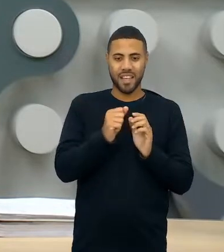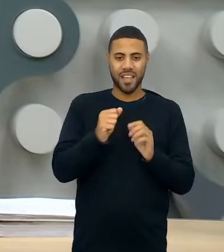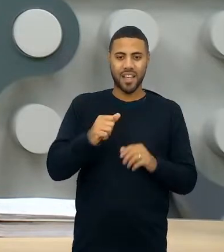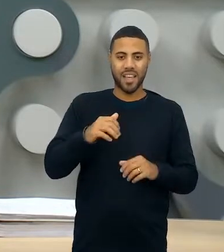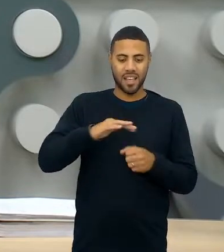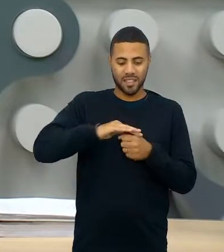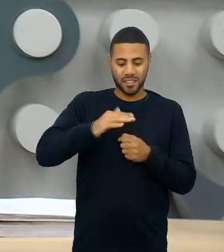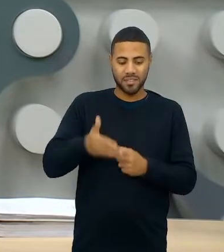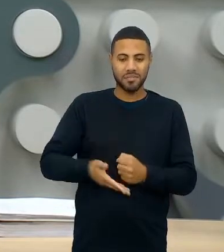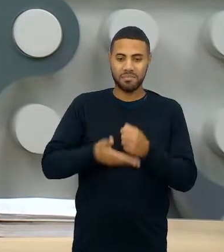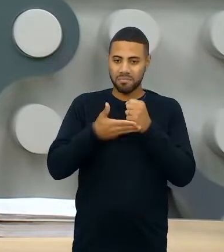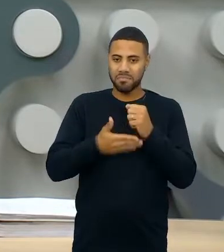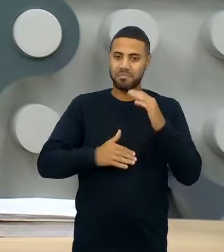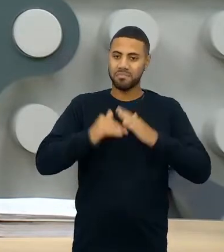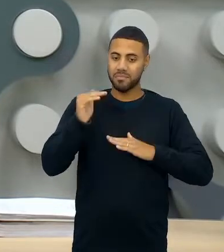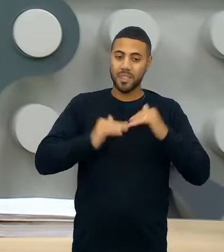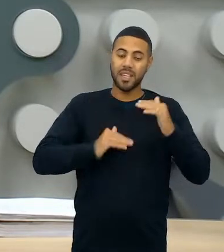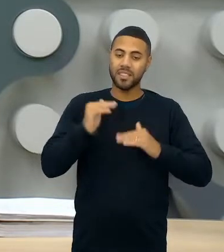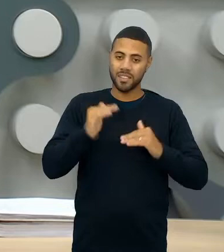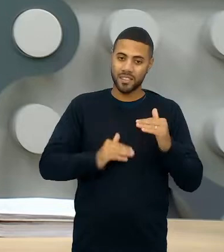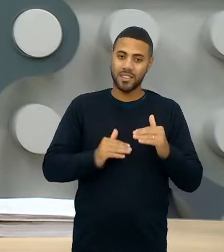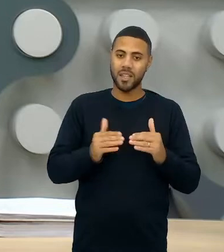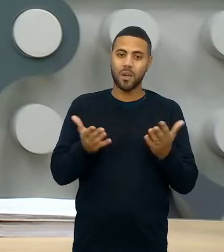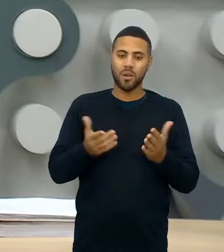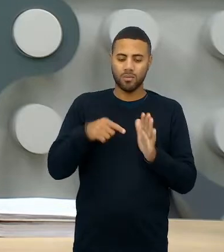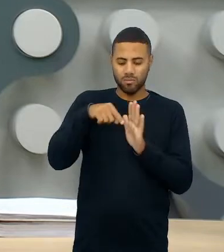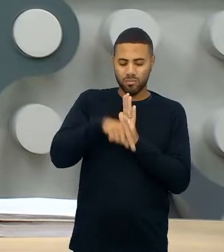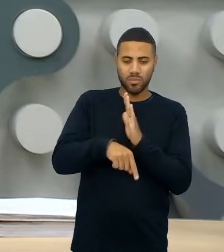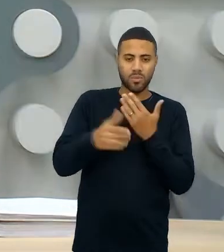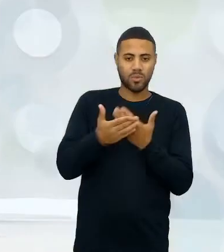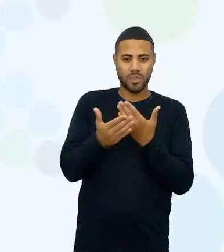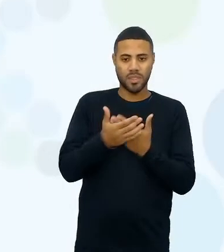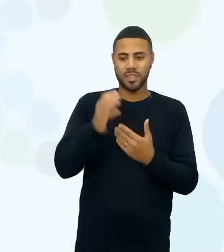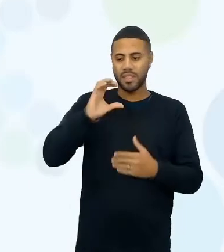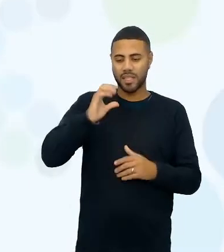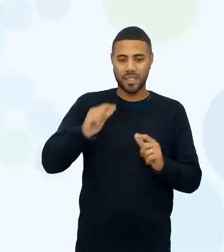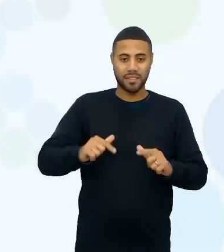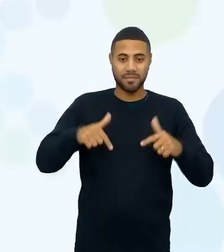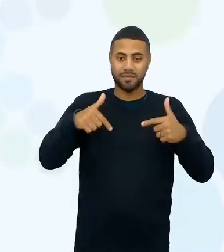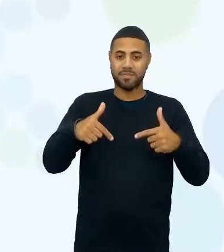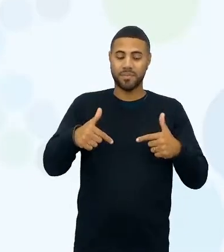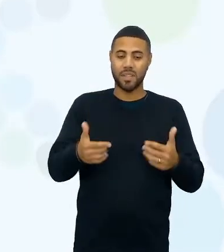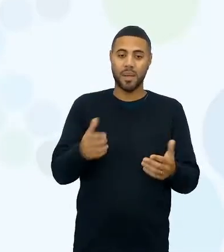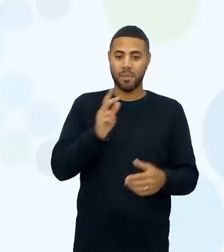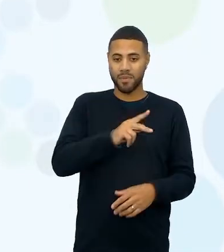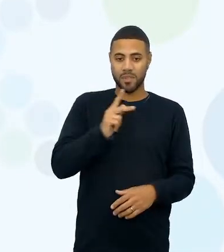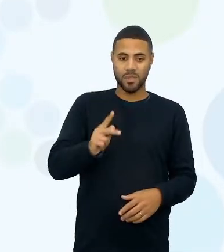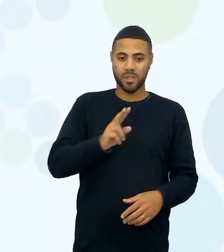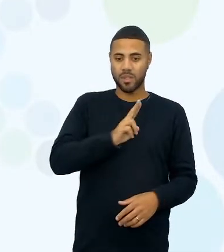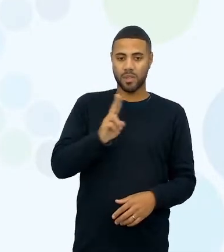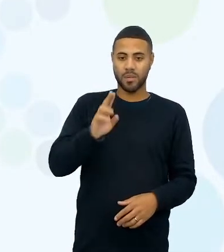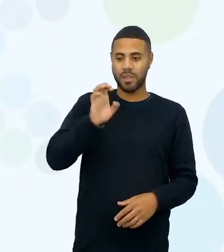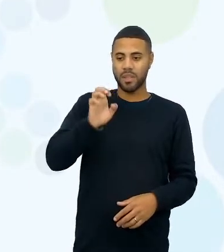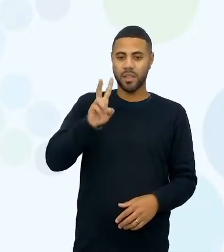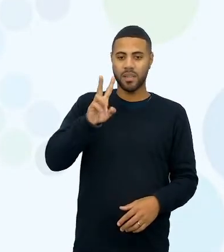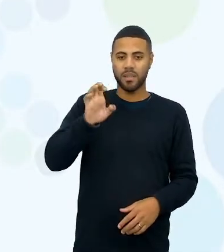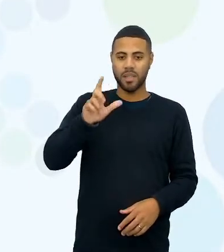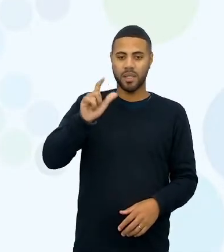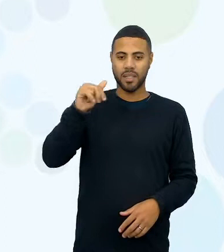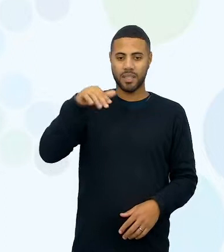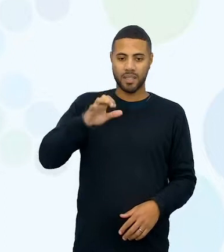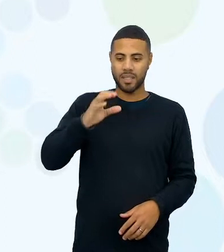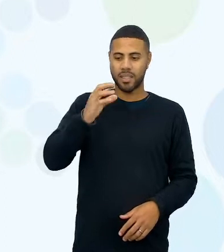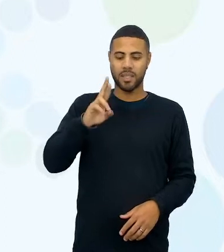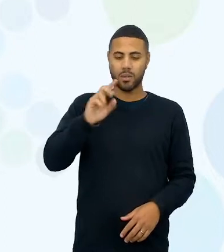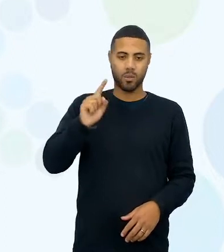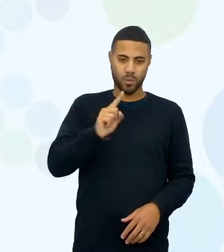hábitos sustentáveis, o aprofundamento de ciências em ação. Eu sou a professora Eveline Cruz e estarei aqui com